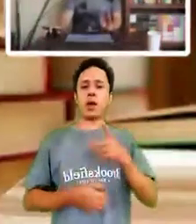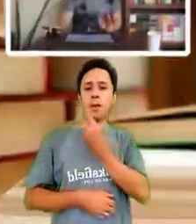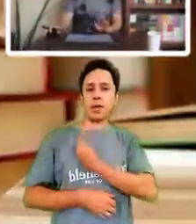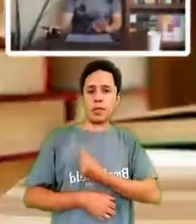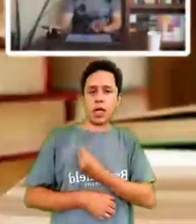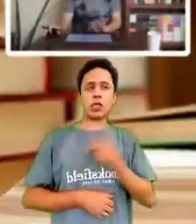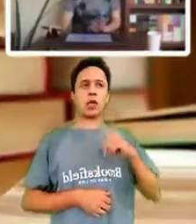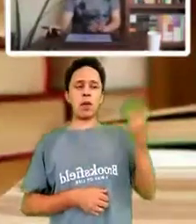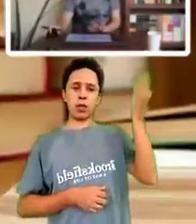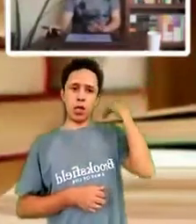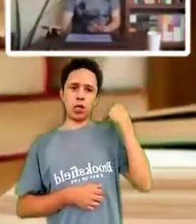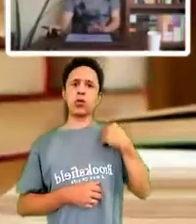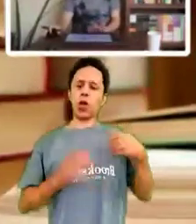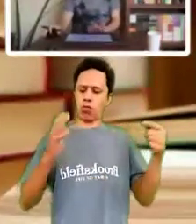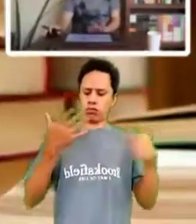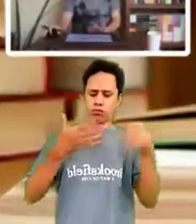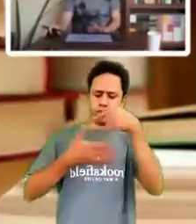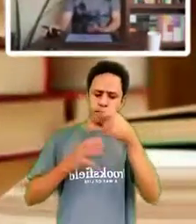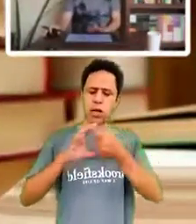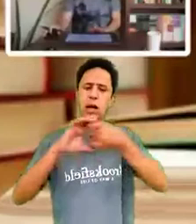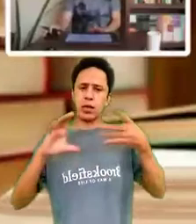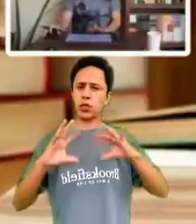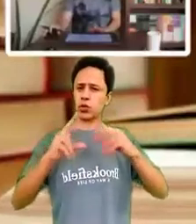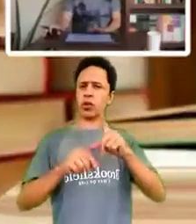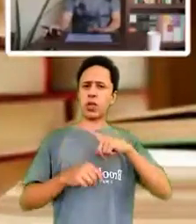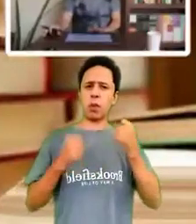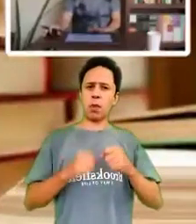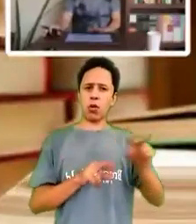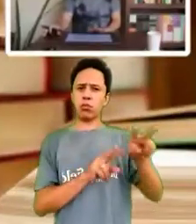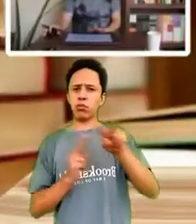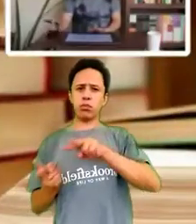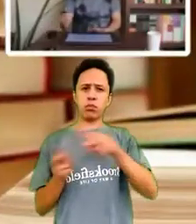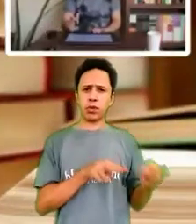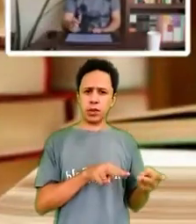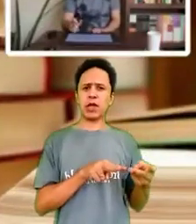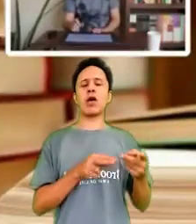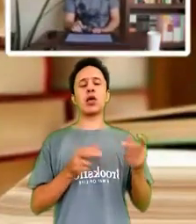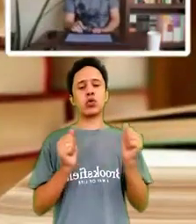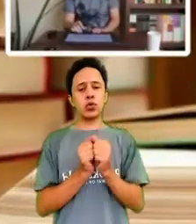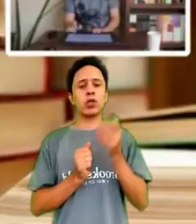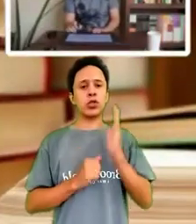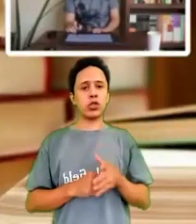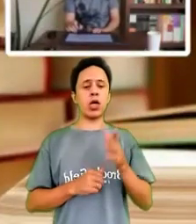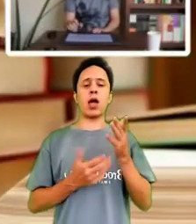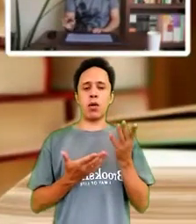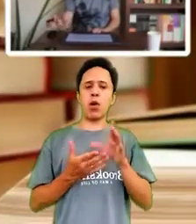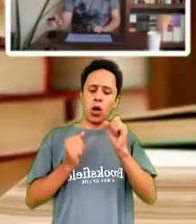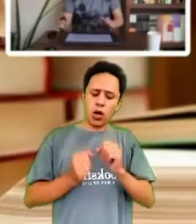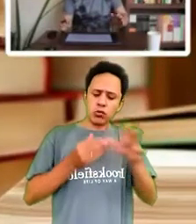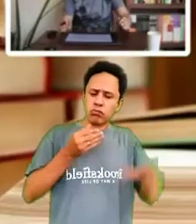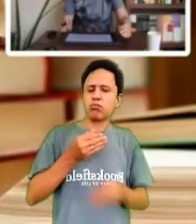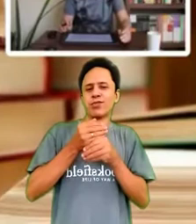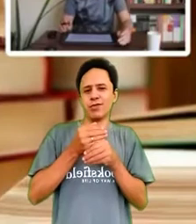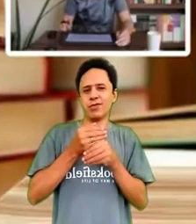passado. Ele cumpriu todas essas características. Então, você pode simplesmente transcrever essas características aqui junto com